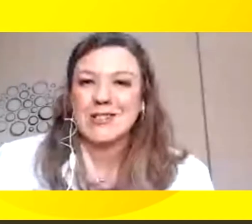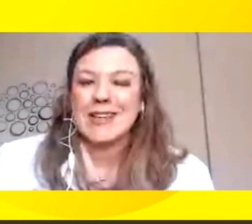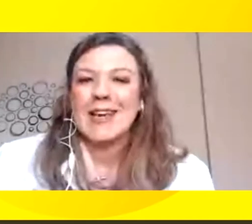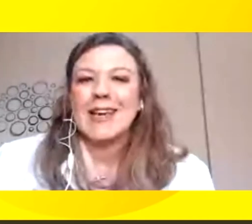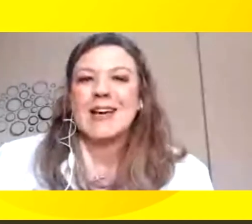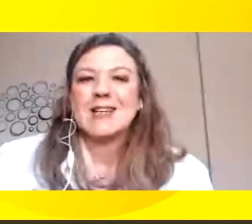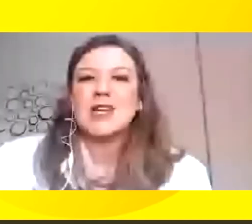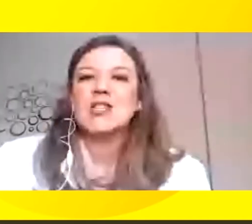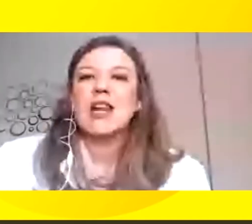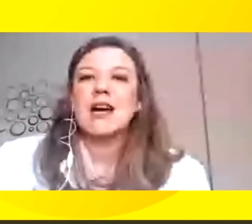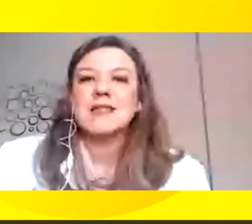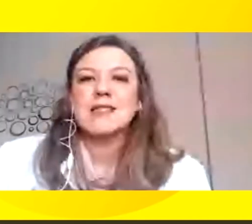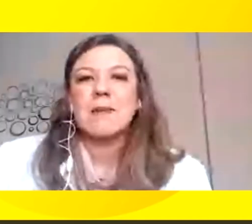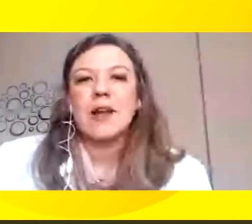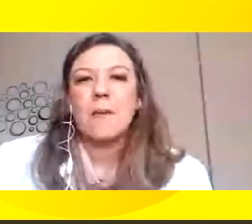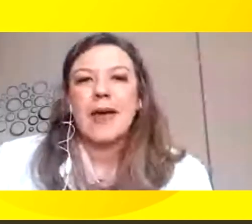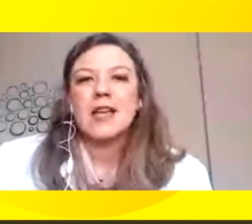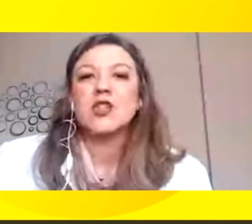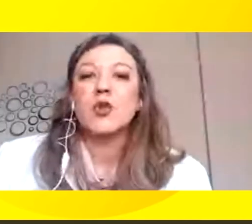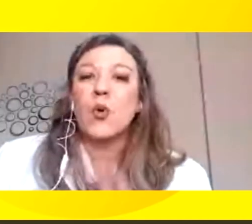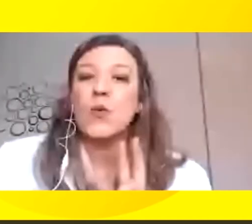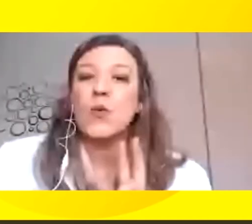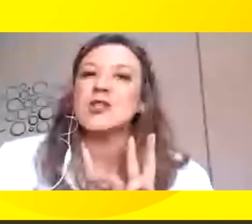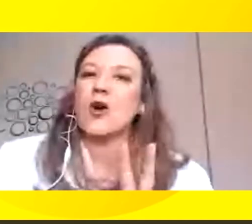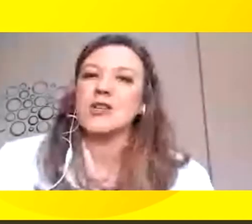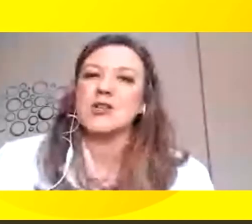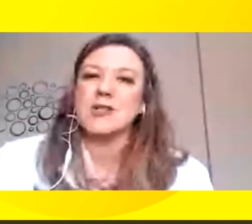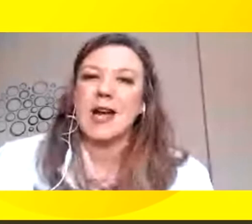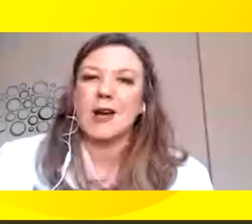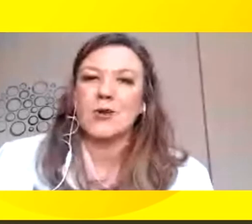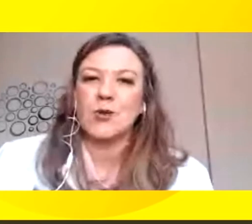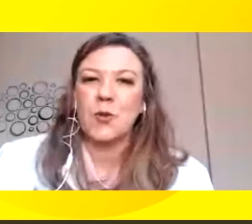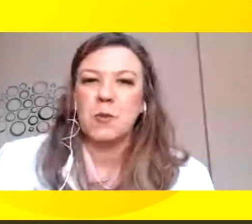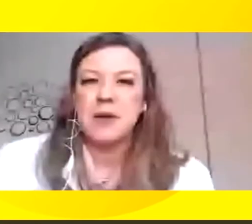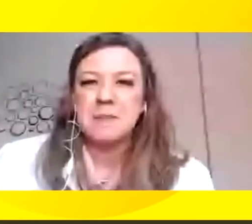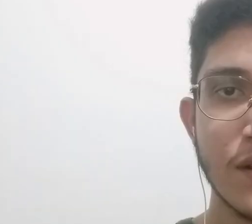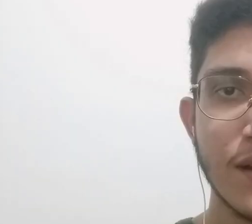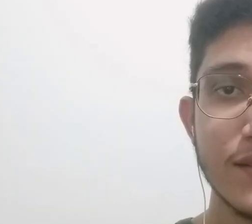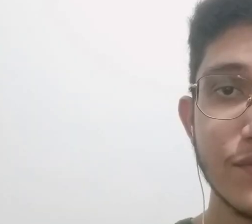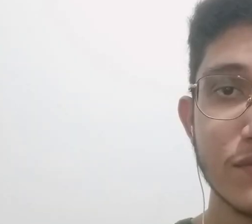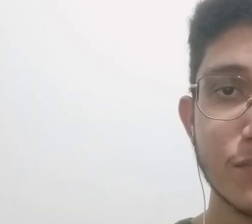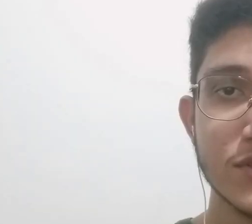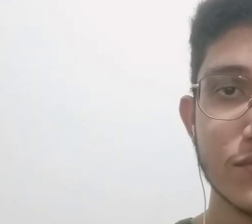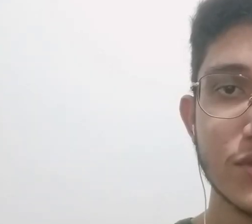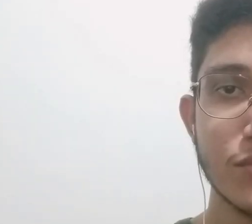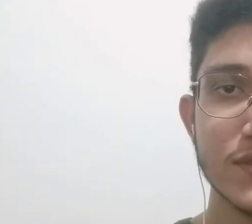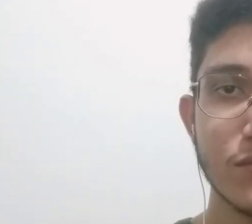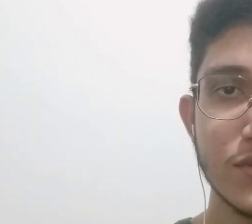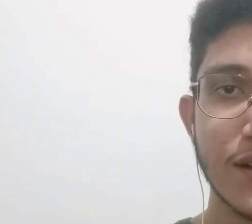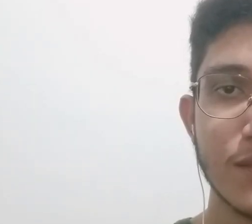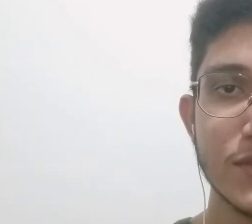com histórias e a gente lança semanalmente duas histórias nosso canal do youtube um